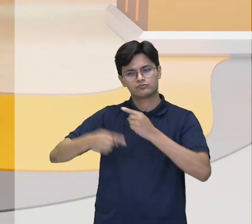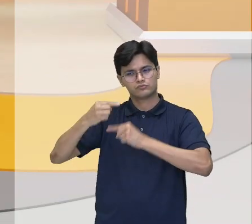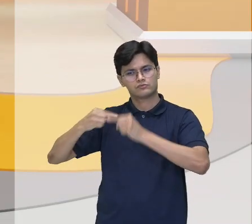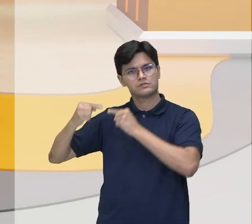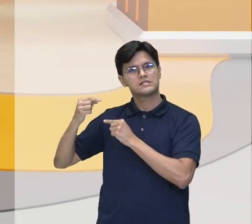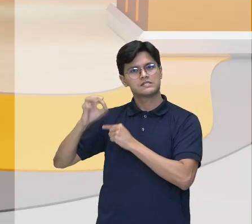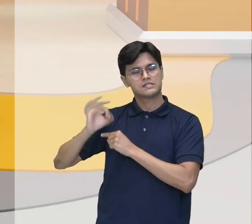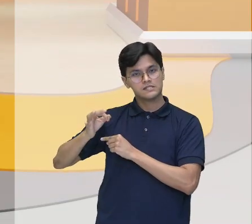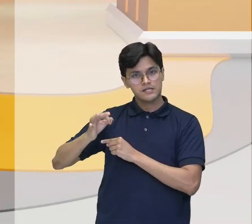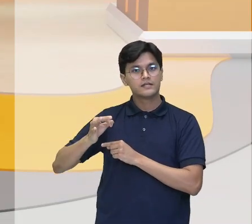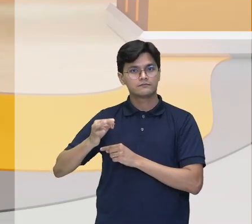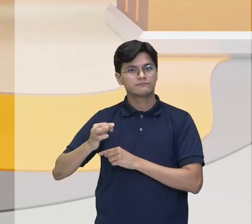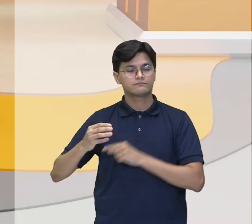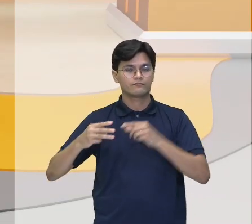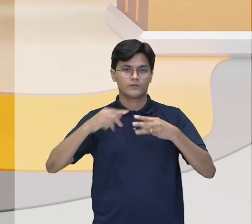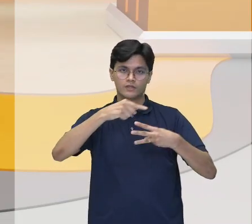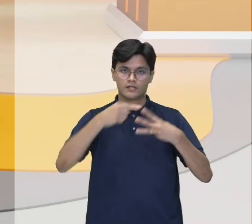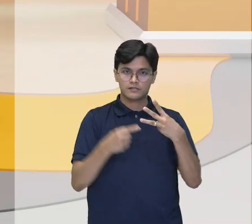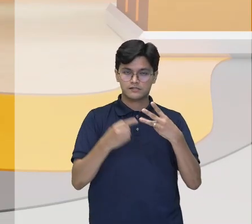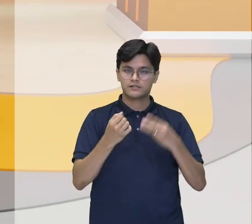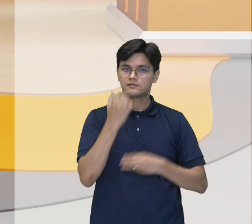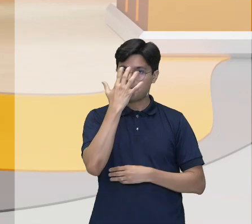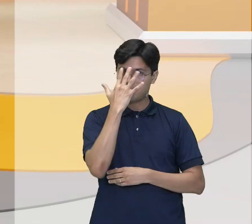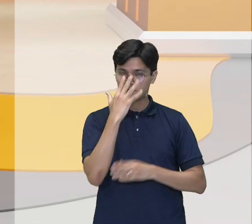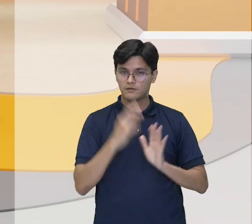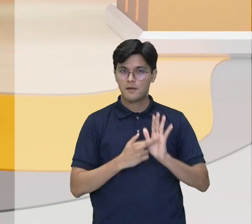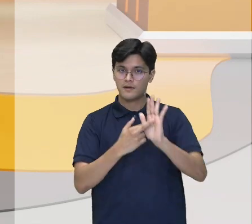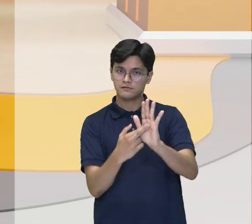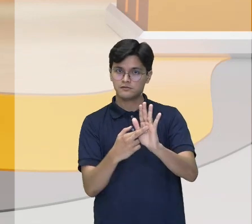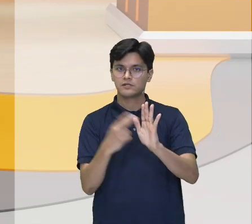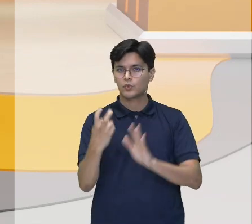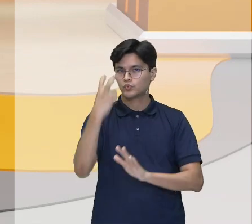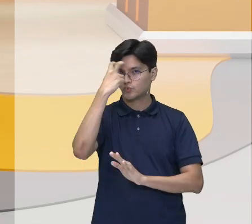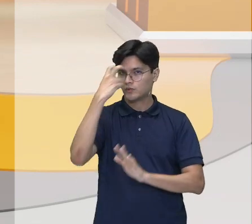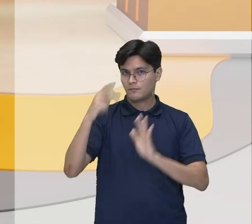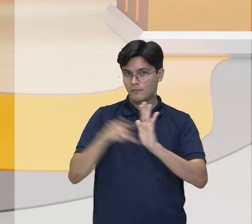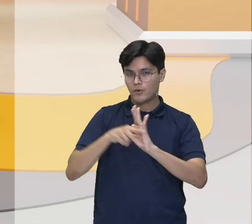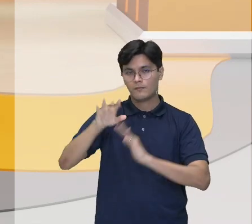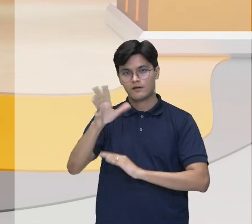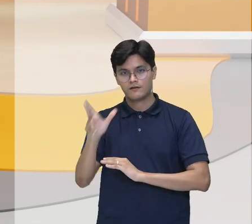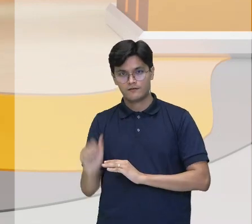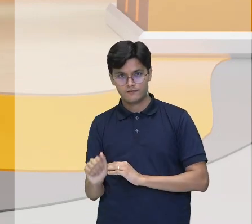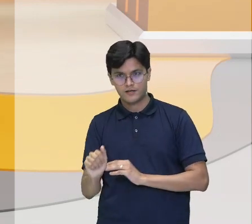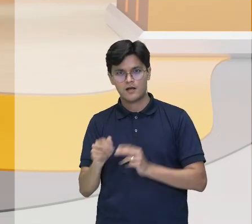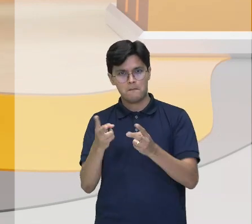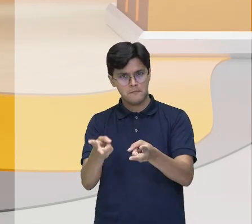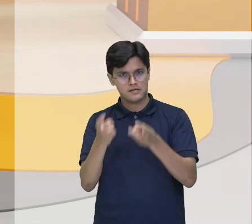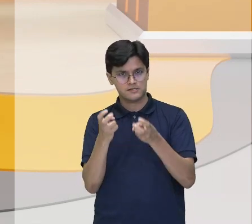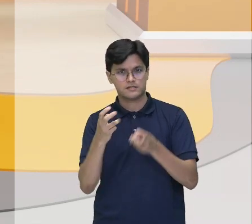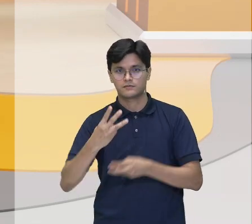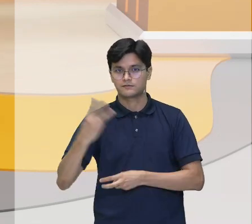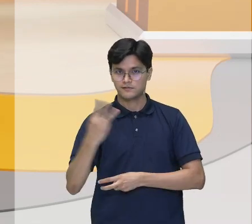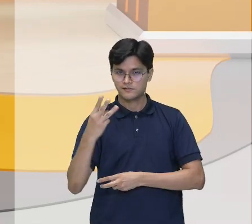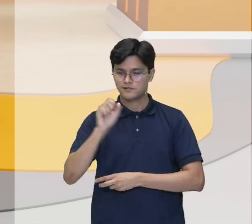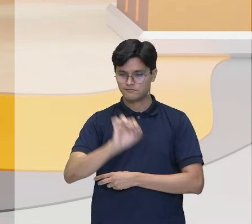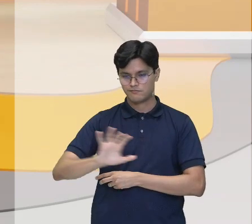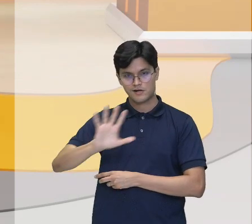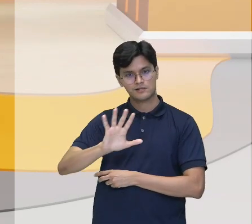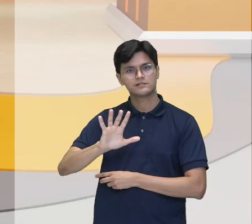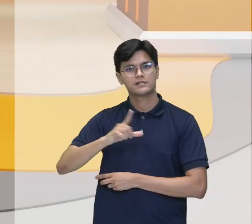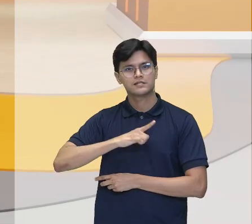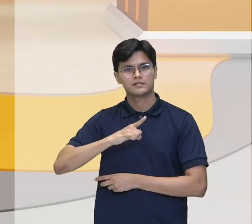máscaras, elas representam a cultura africana. Observem que a terceira máscara, ela tem uma aparência